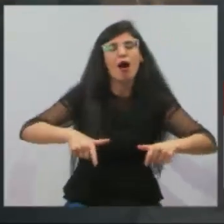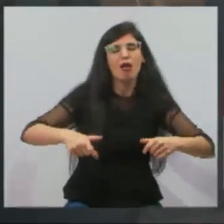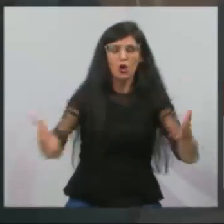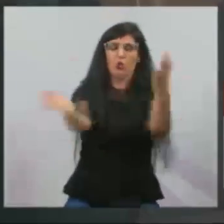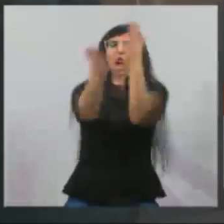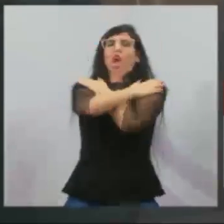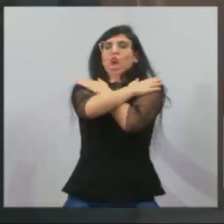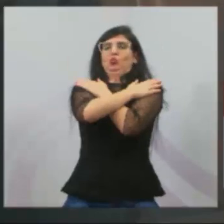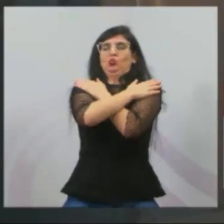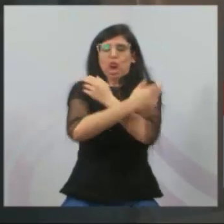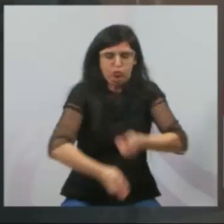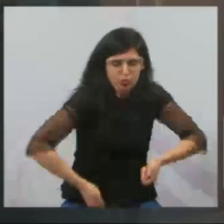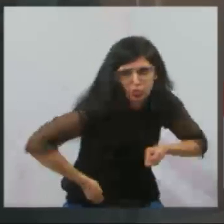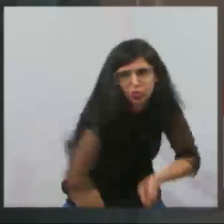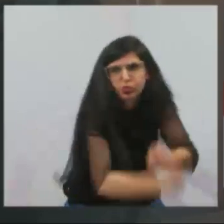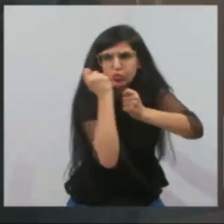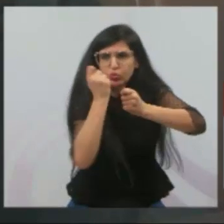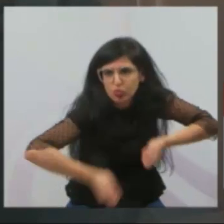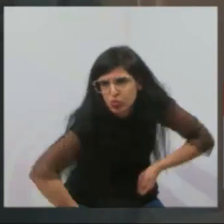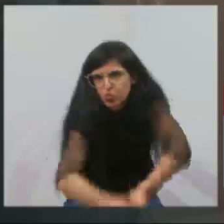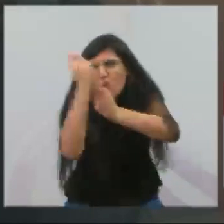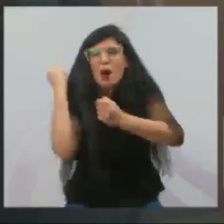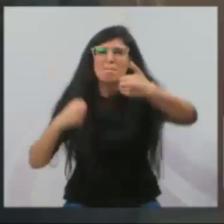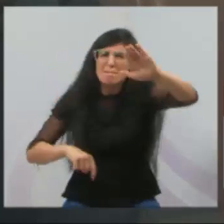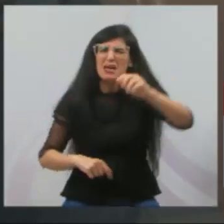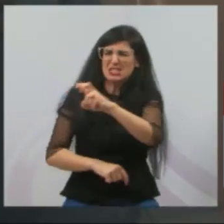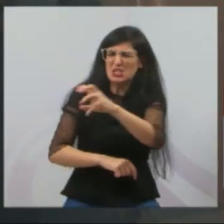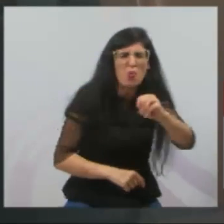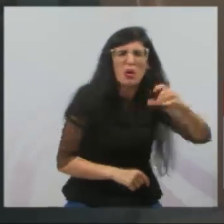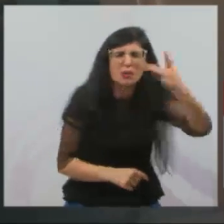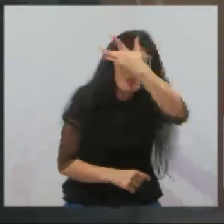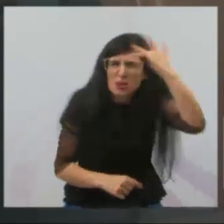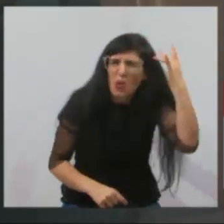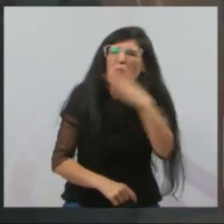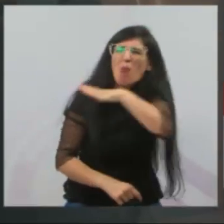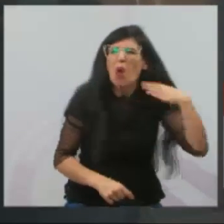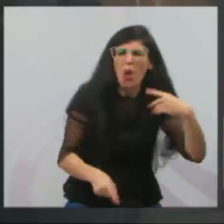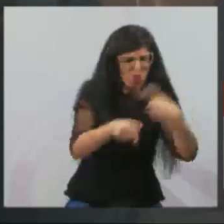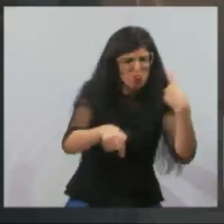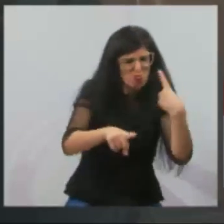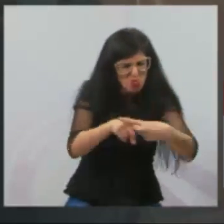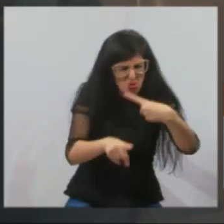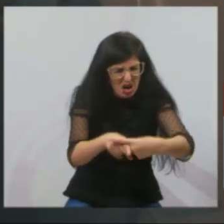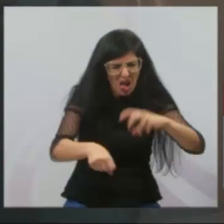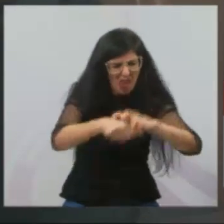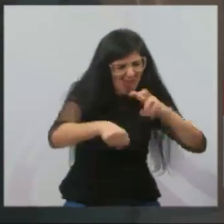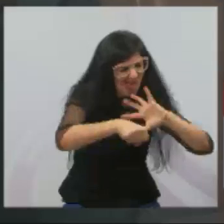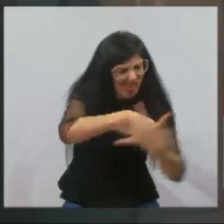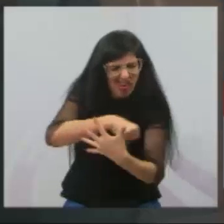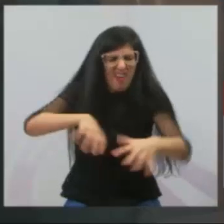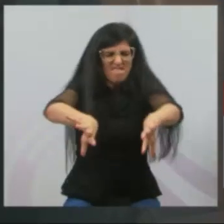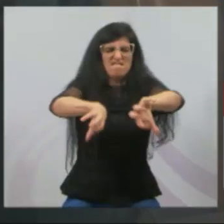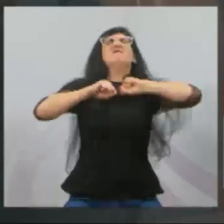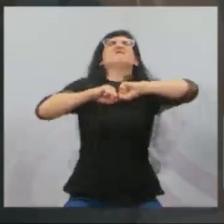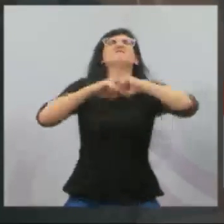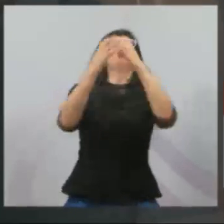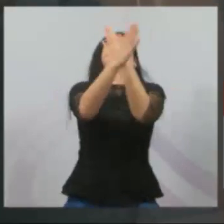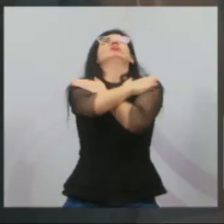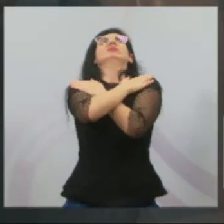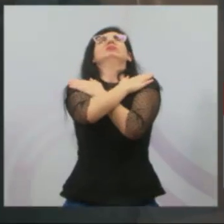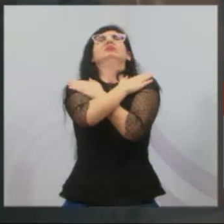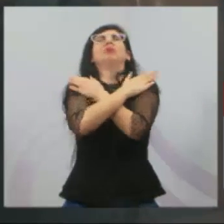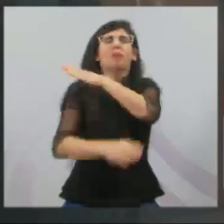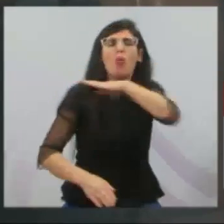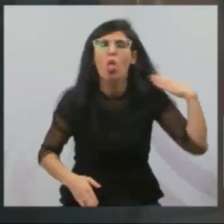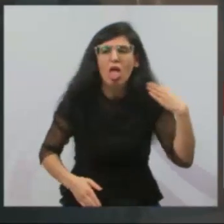de 50 pessoas que vieram a óbito por conta do Covid. Você presta atenção que a gente